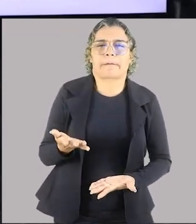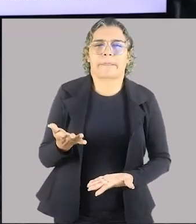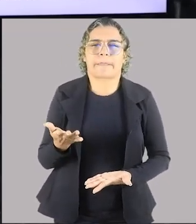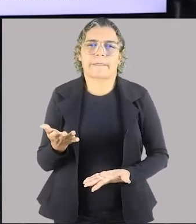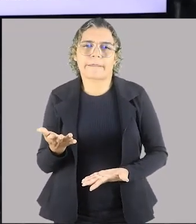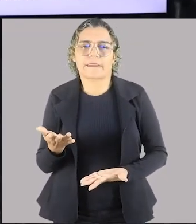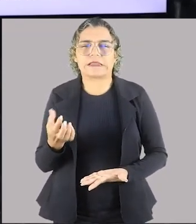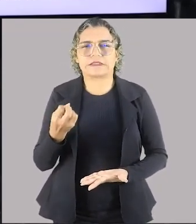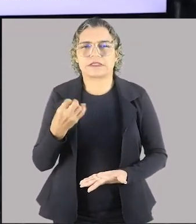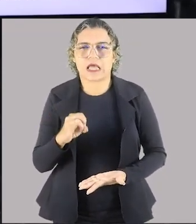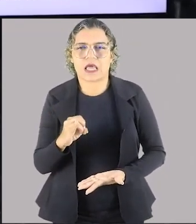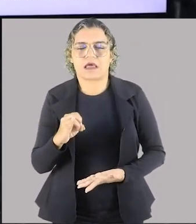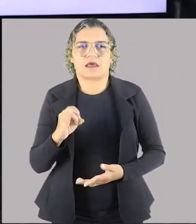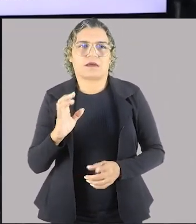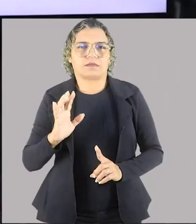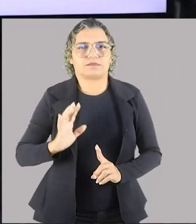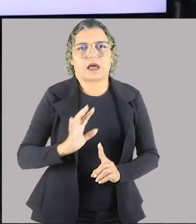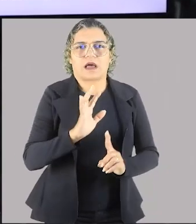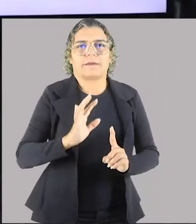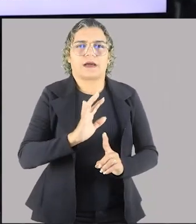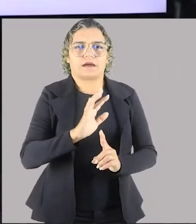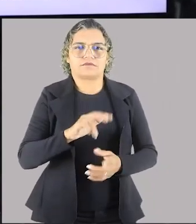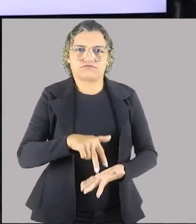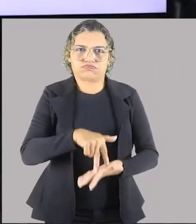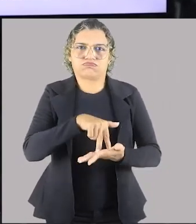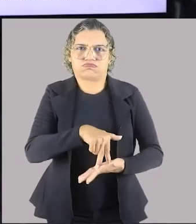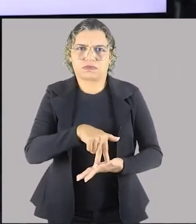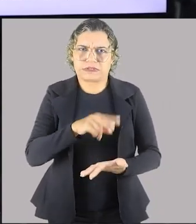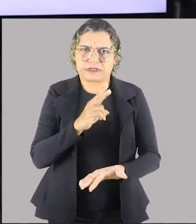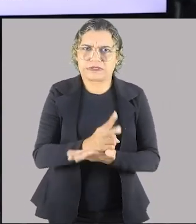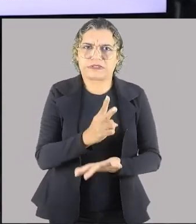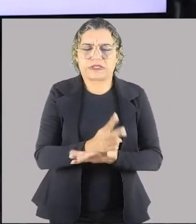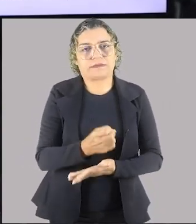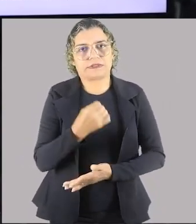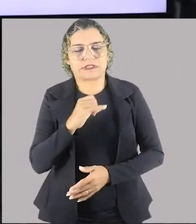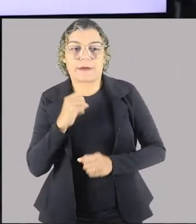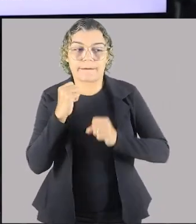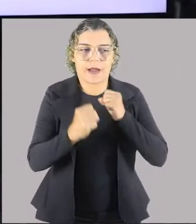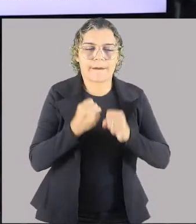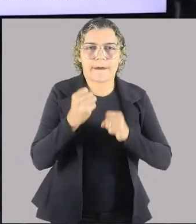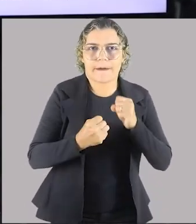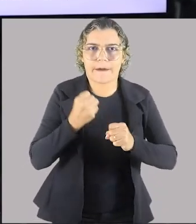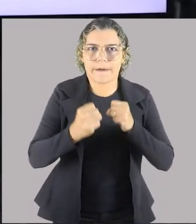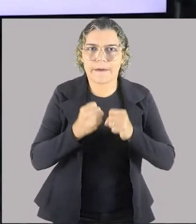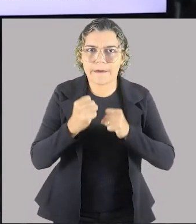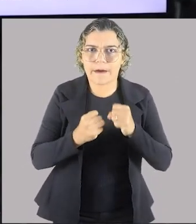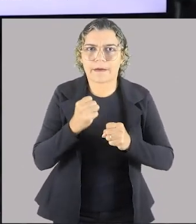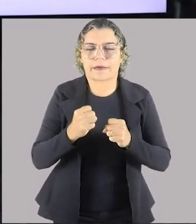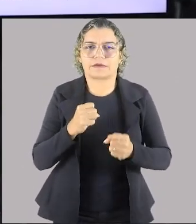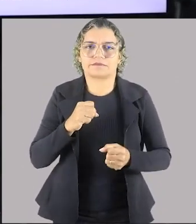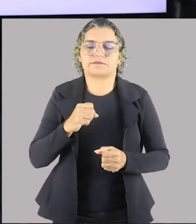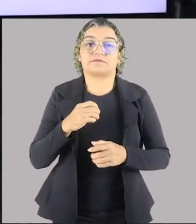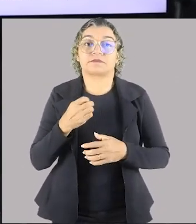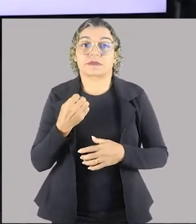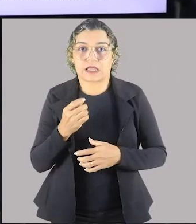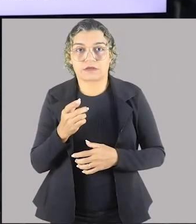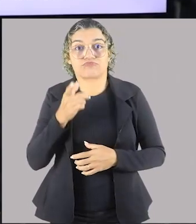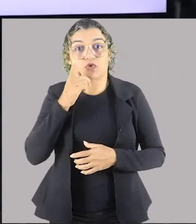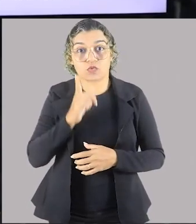alguma perturbação. Então, se ele está correndo e ele